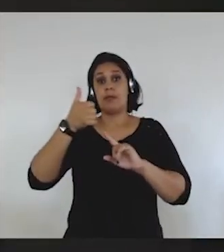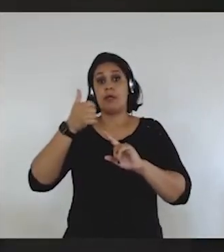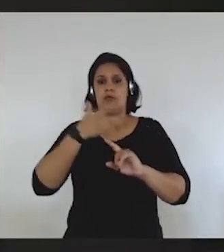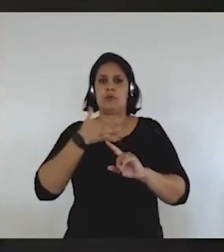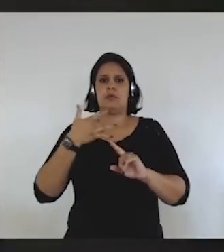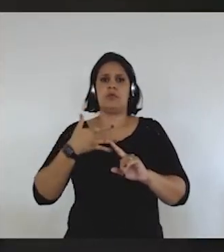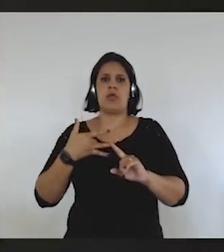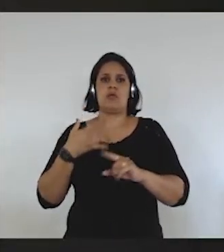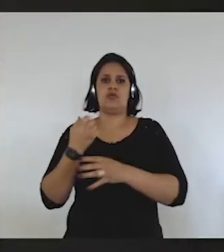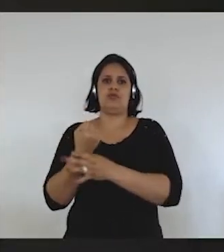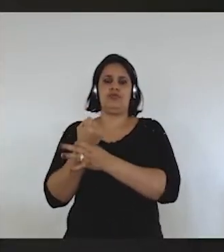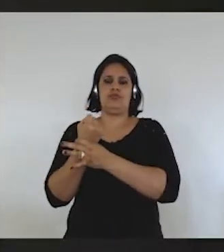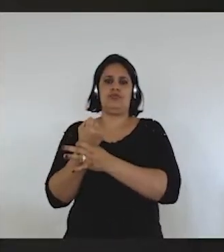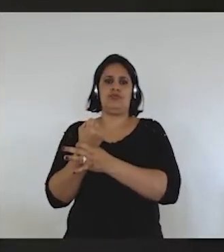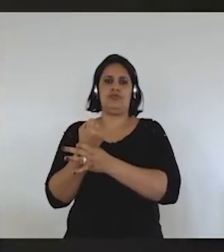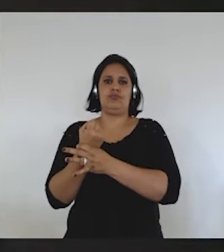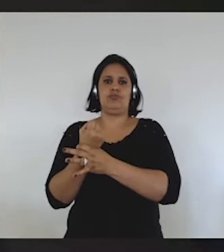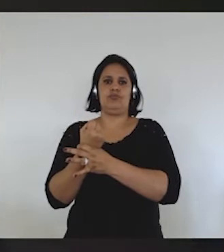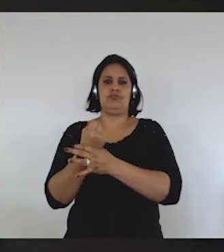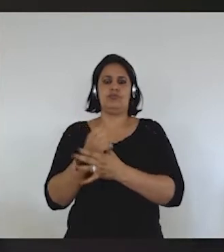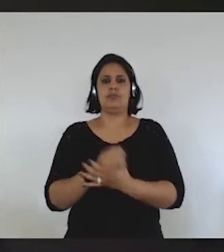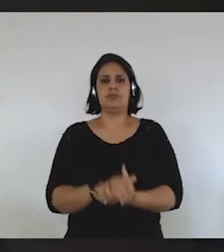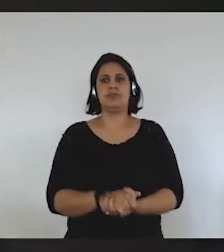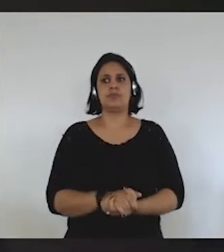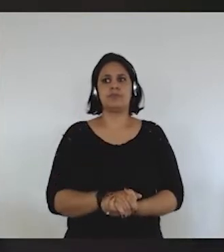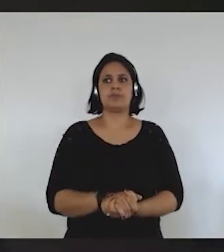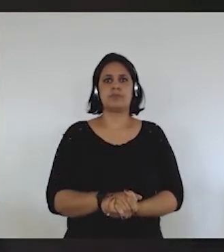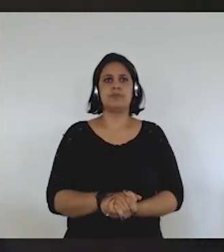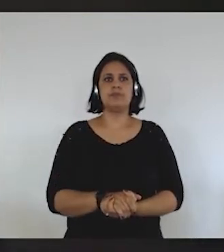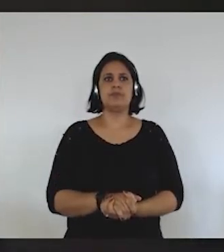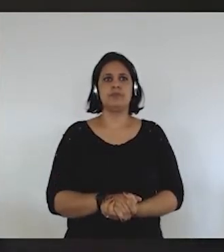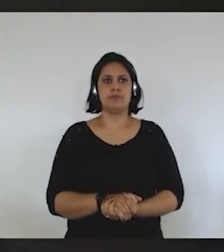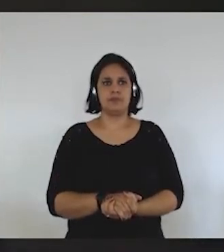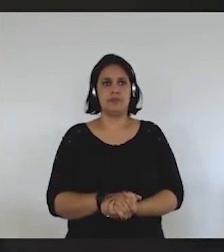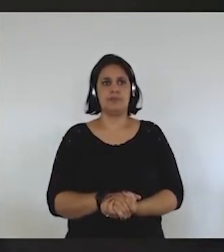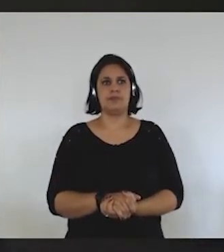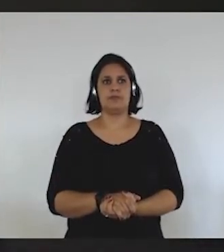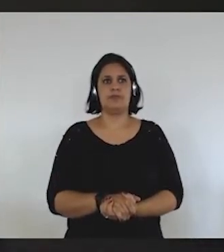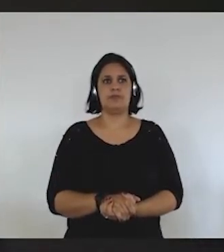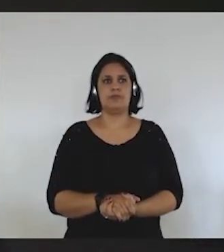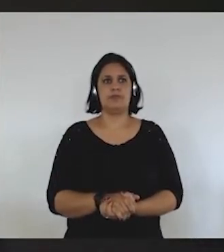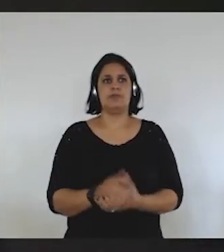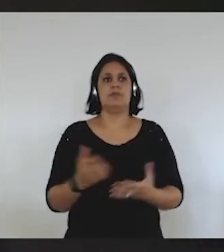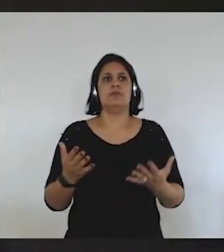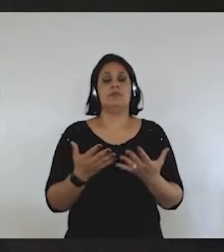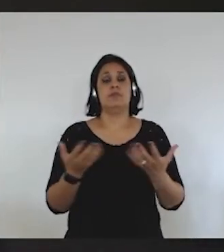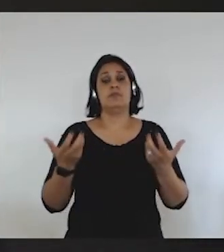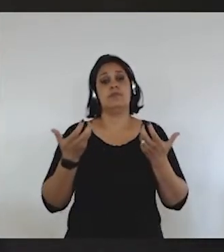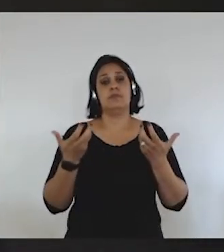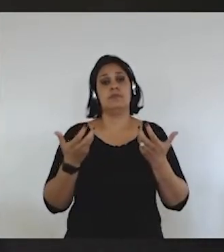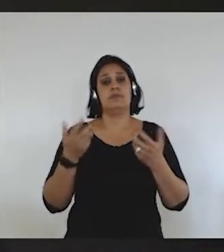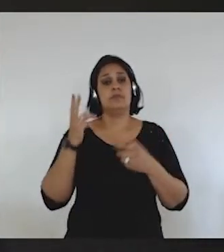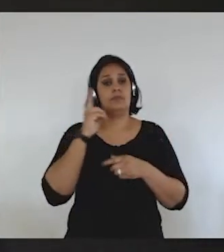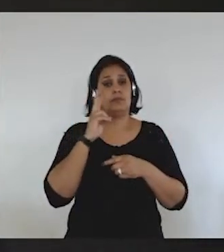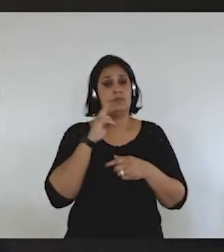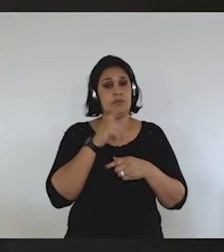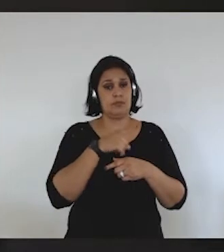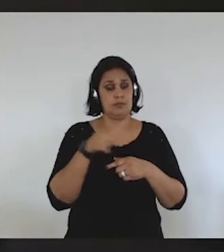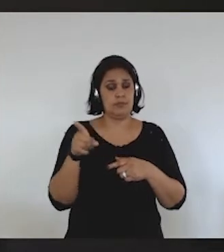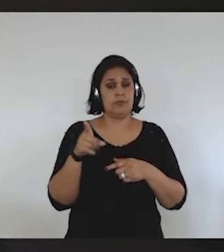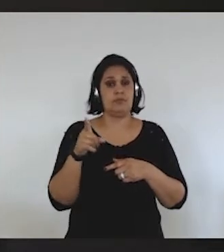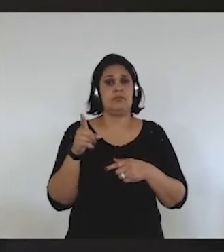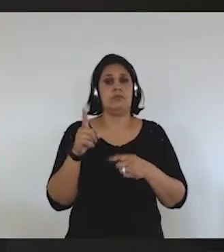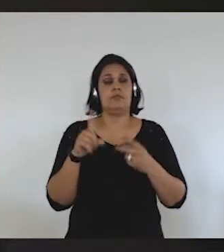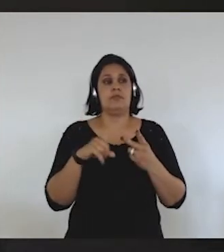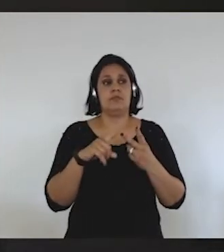como resguardar a saúde pública. E aqui eu queria lembrar, depois desse